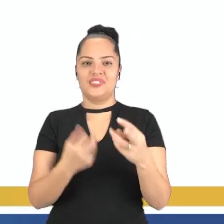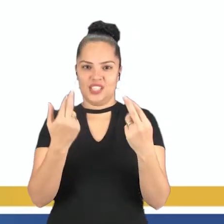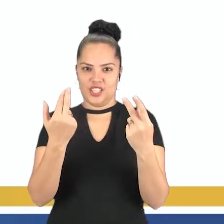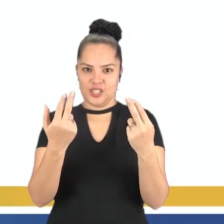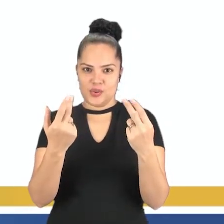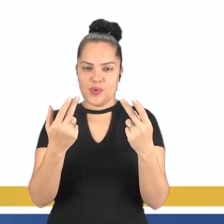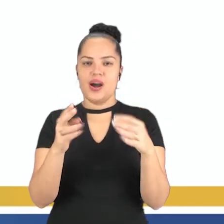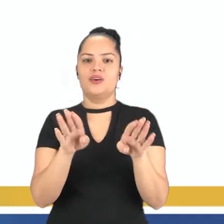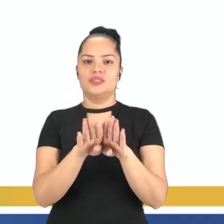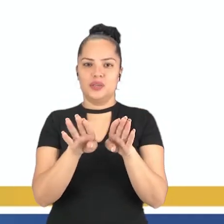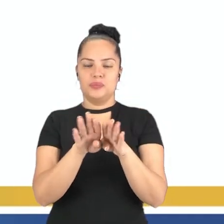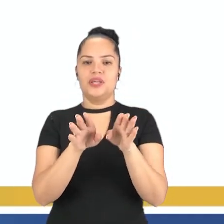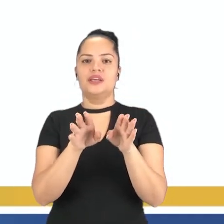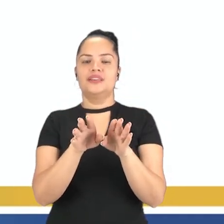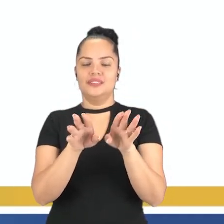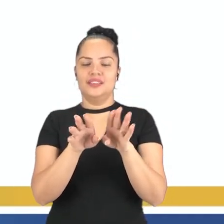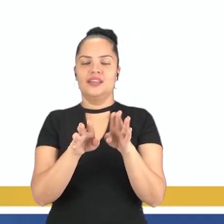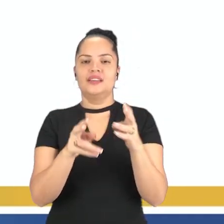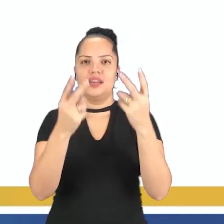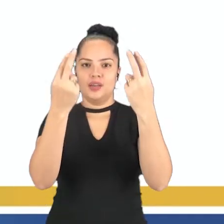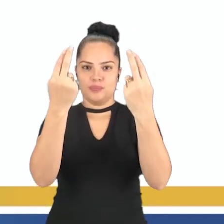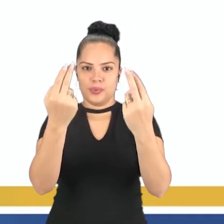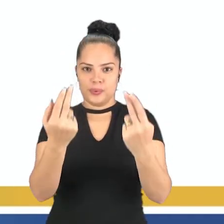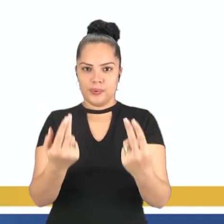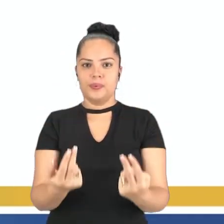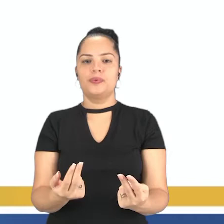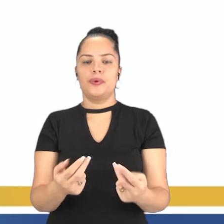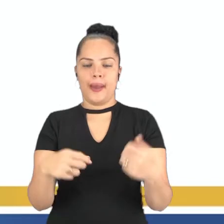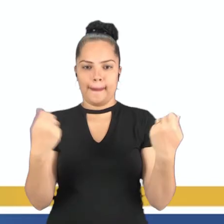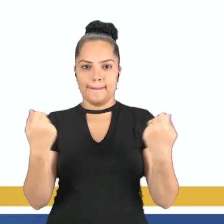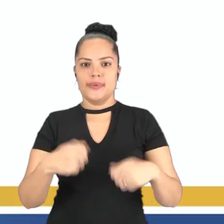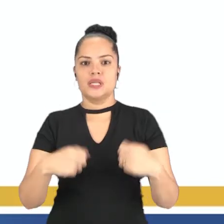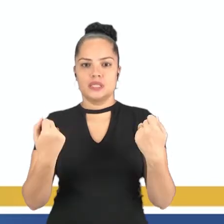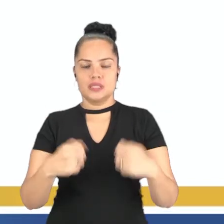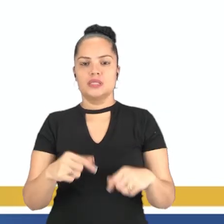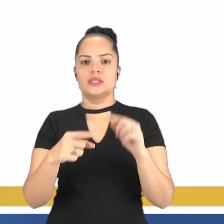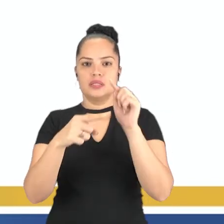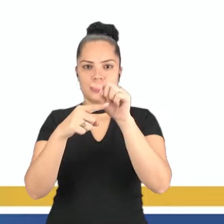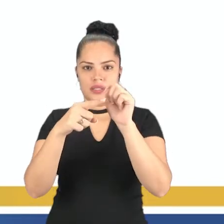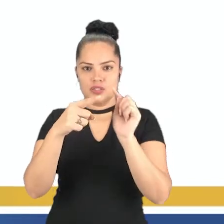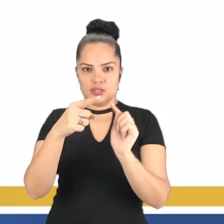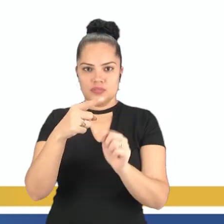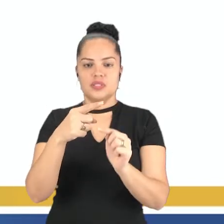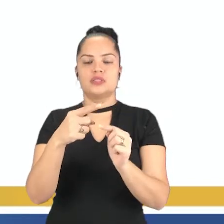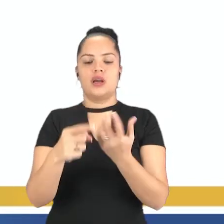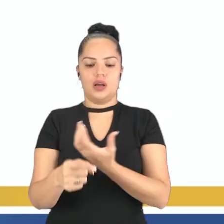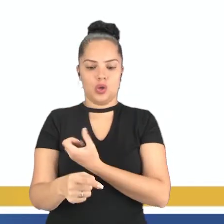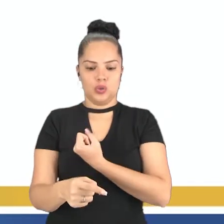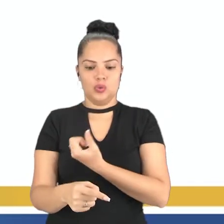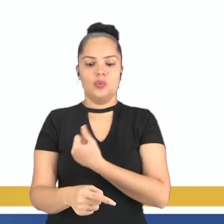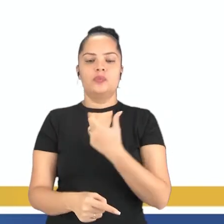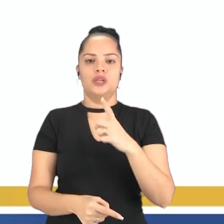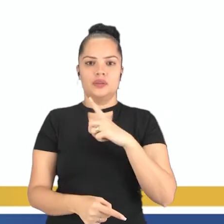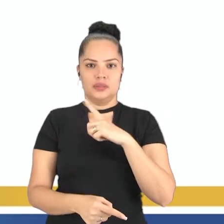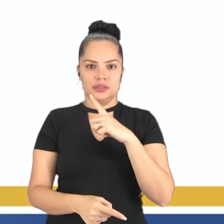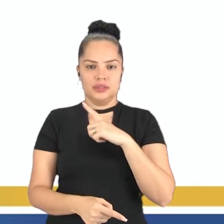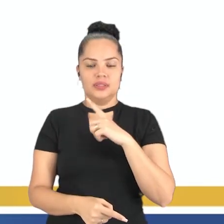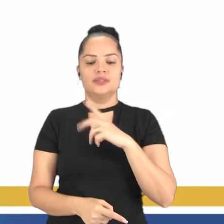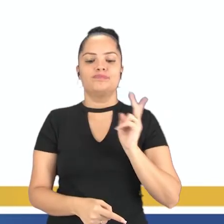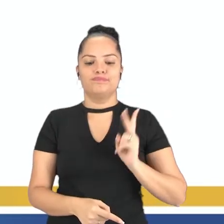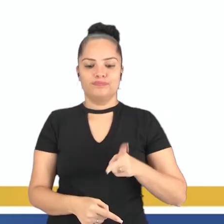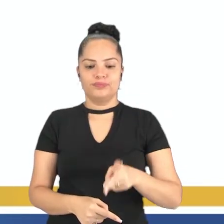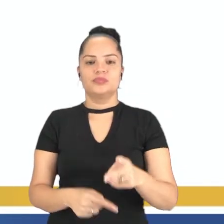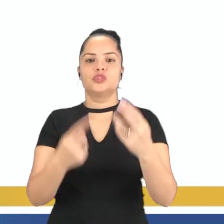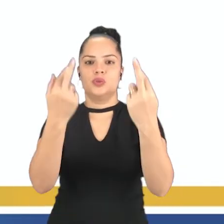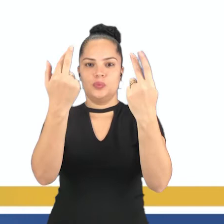A ideia permanece. Para realizar essa divisão, é necessário que ambos os números tenham a mesma quantidade de